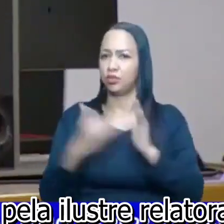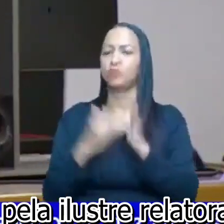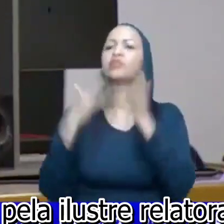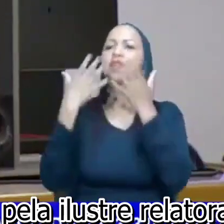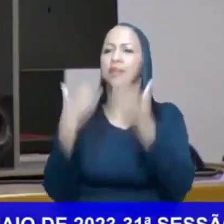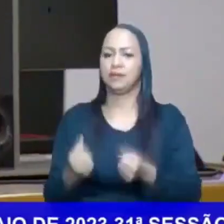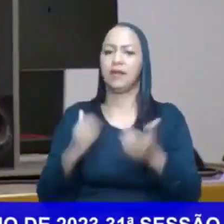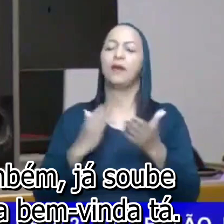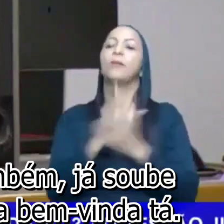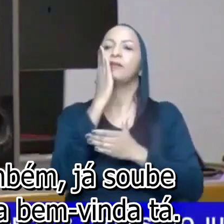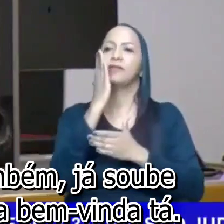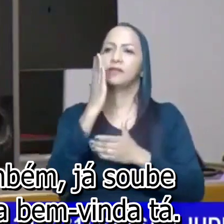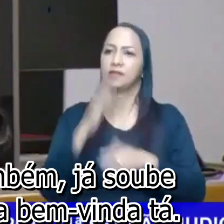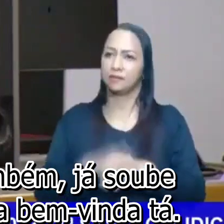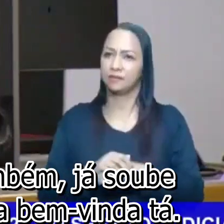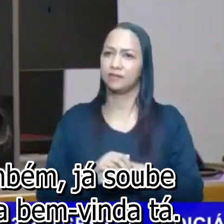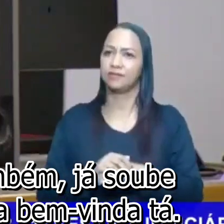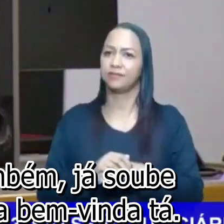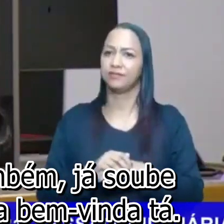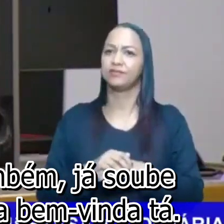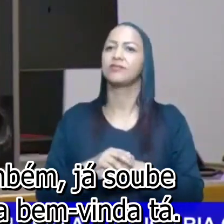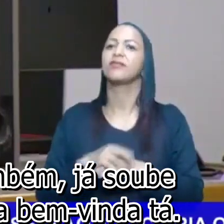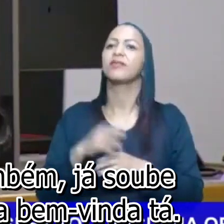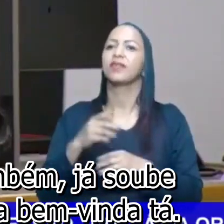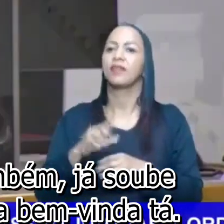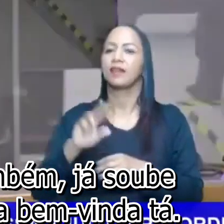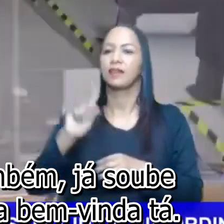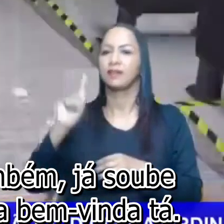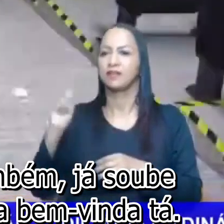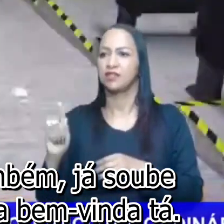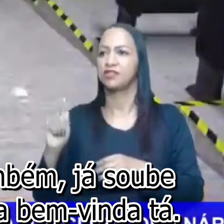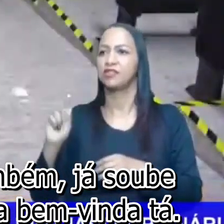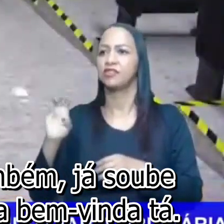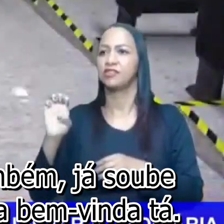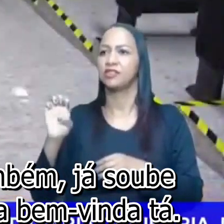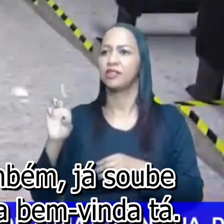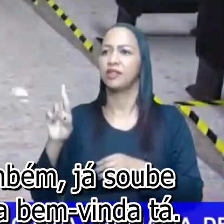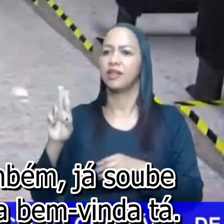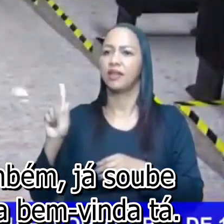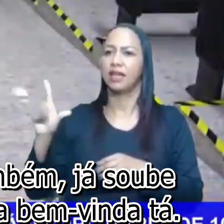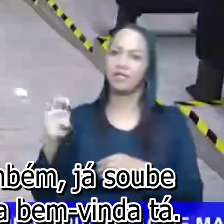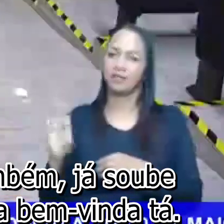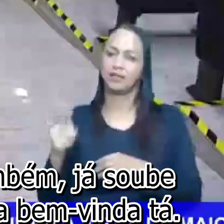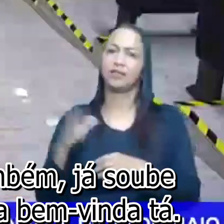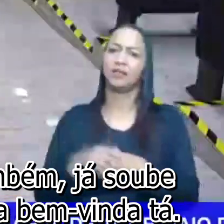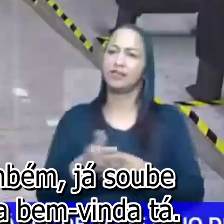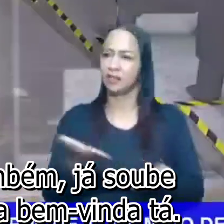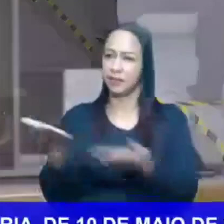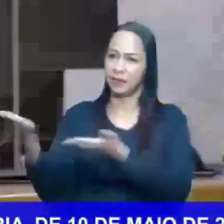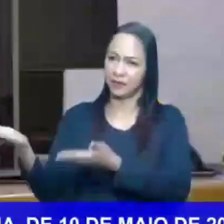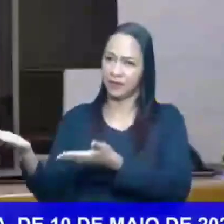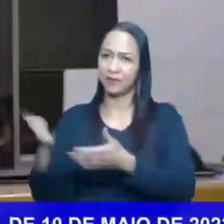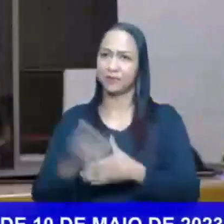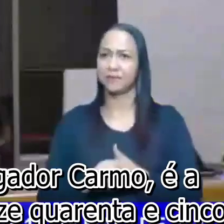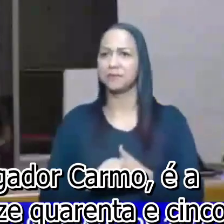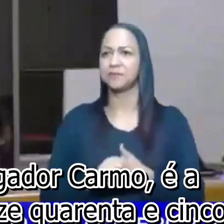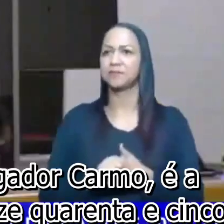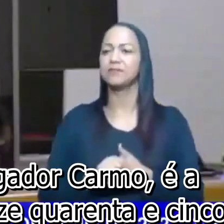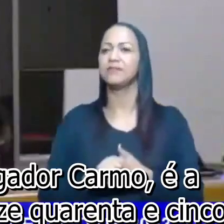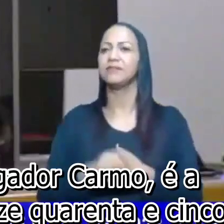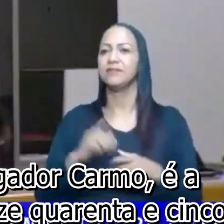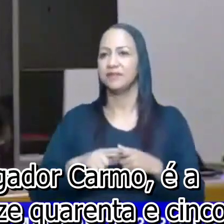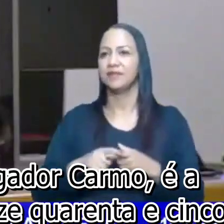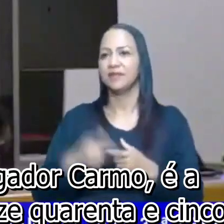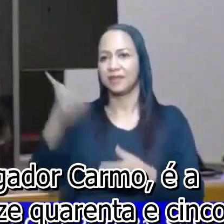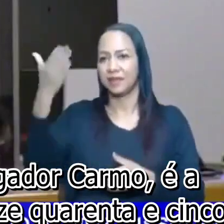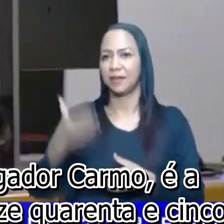ilustre relatora. Registro a presença da doutora Gilane de Paula também. Já soube que não vai fazer sustentação oral, doutora Marcela. Registrada a presença, vamos ao